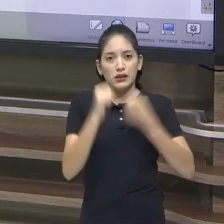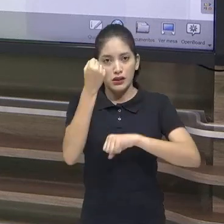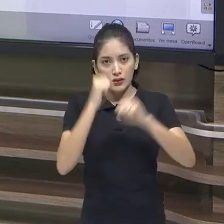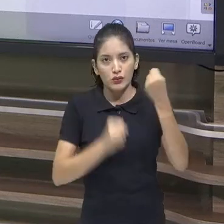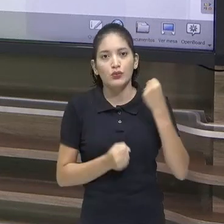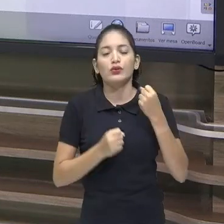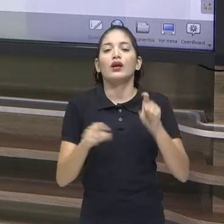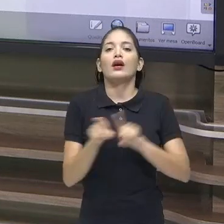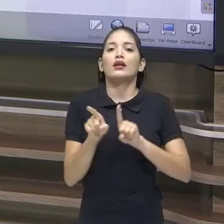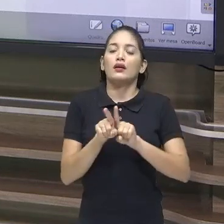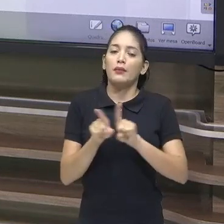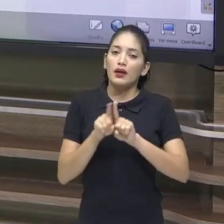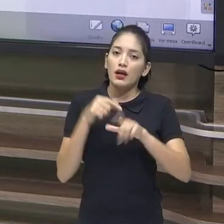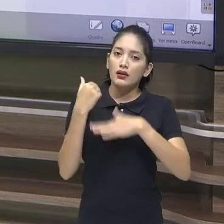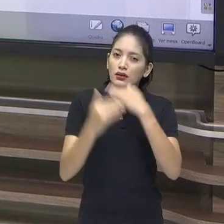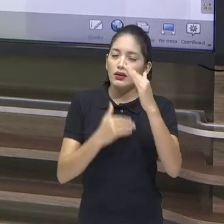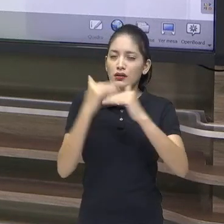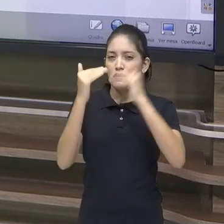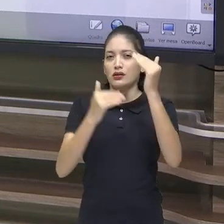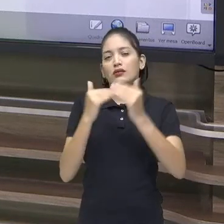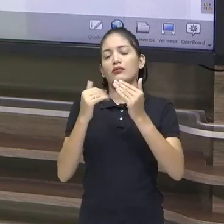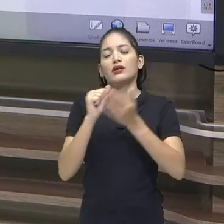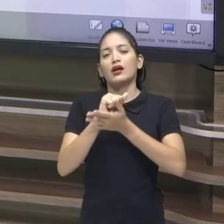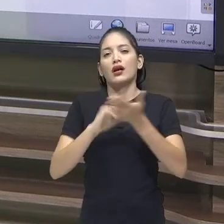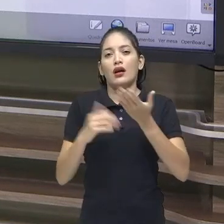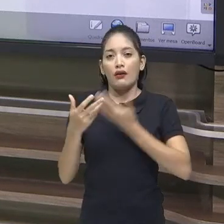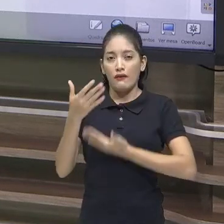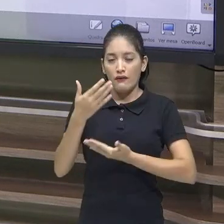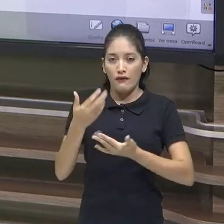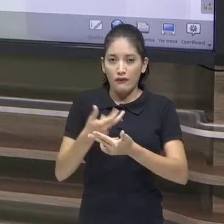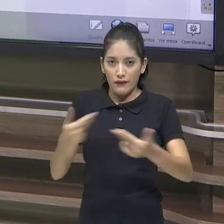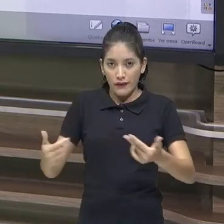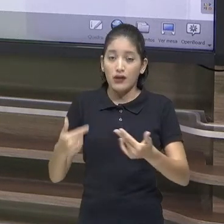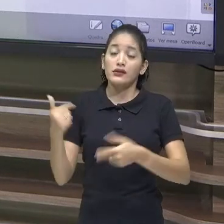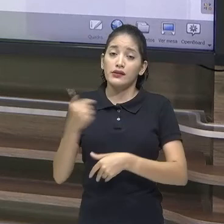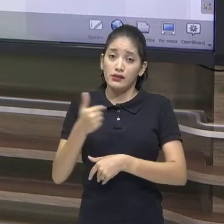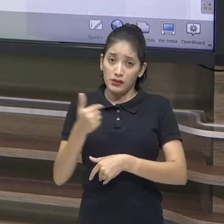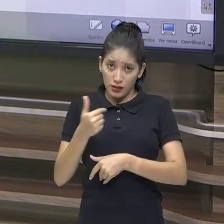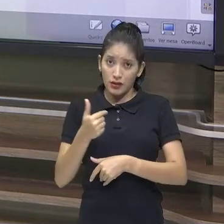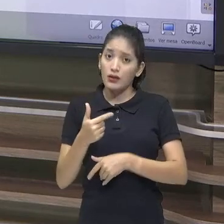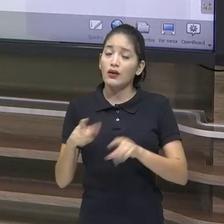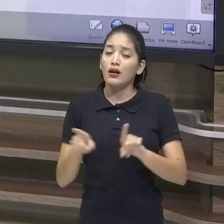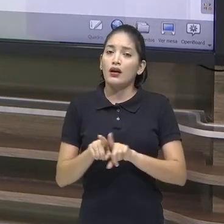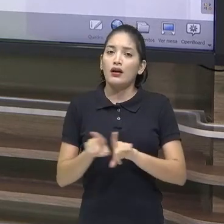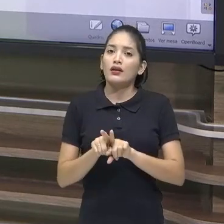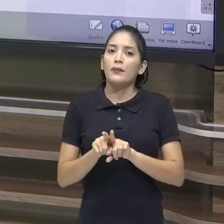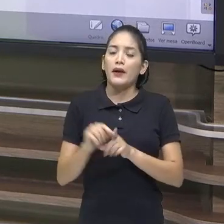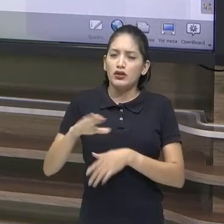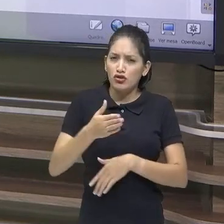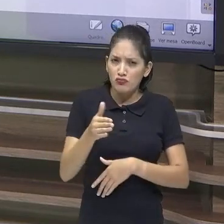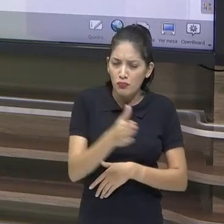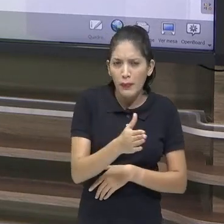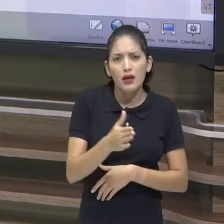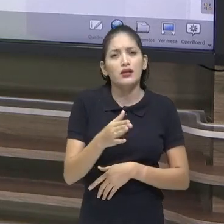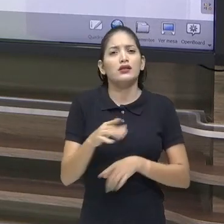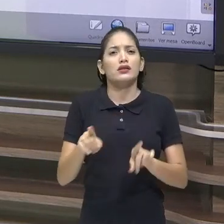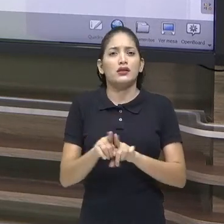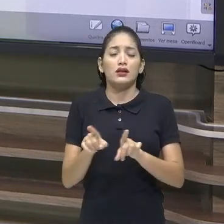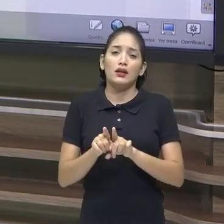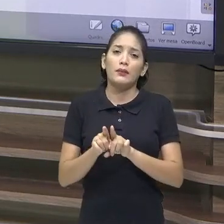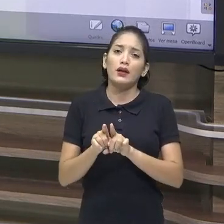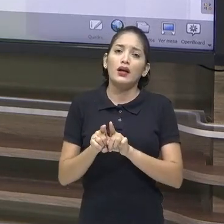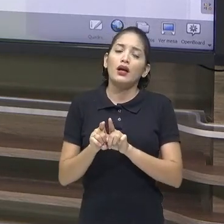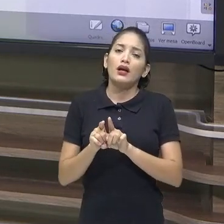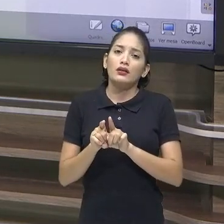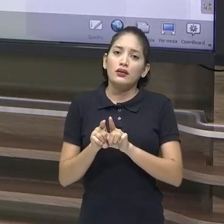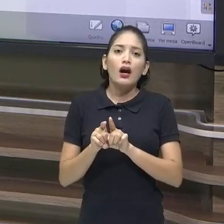o desenvolvimento também ali das atividades do setor primário, as atividades da pecuária e também da agricultura, né?